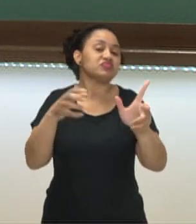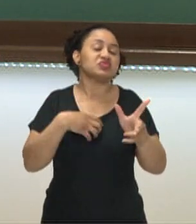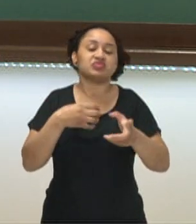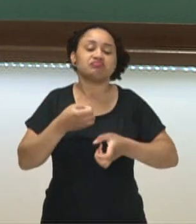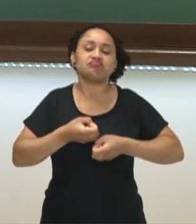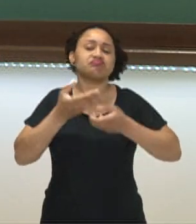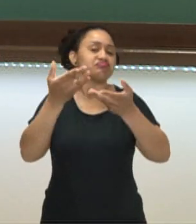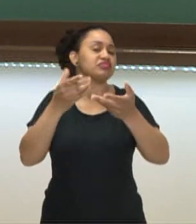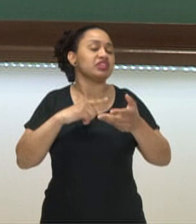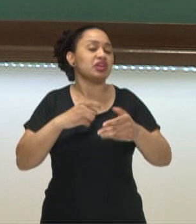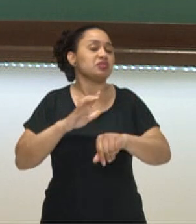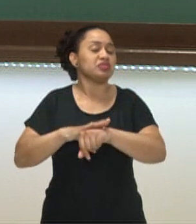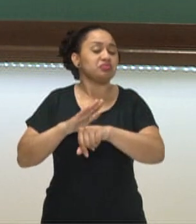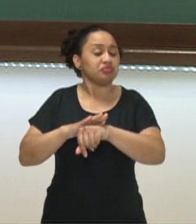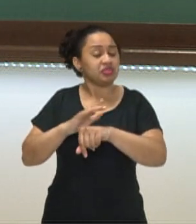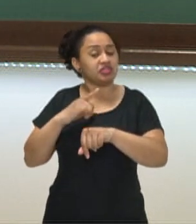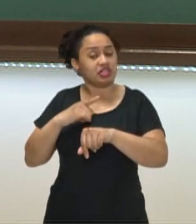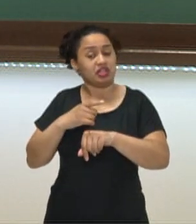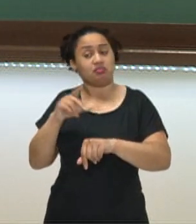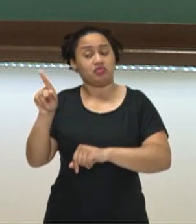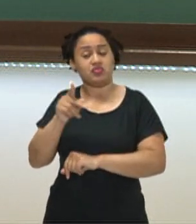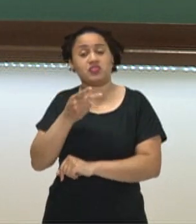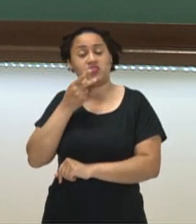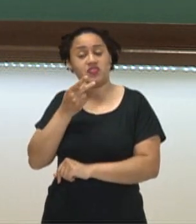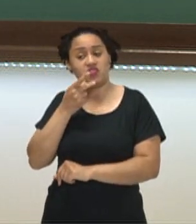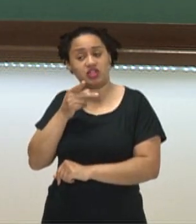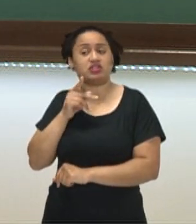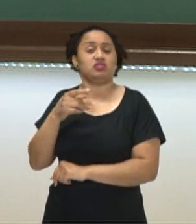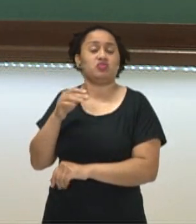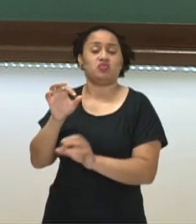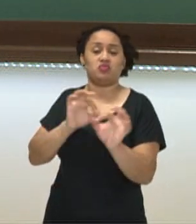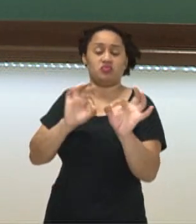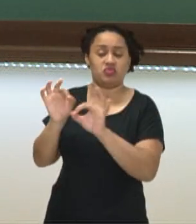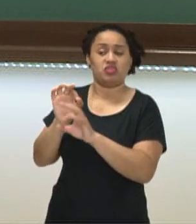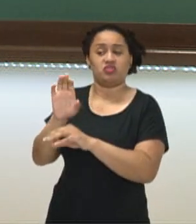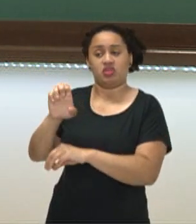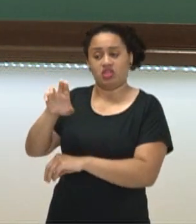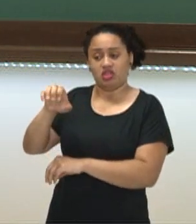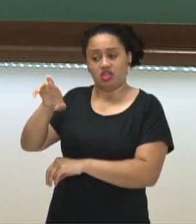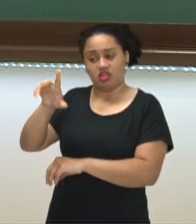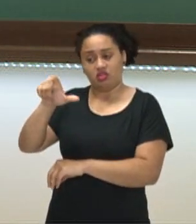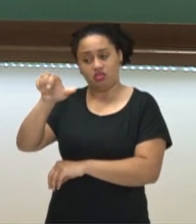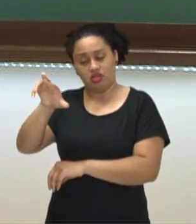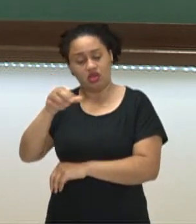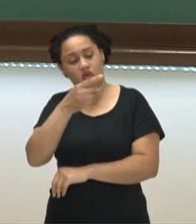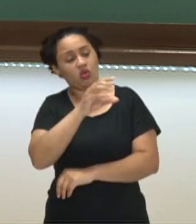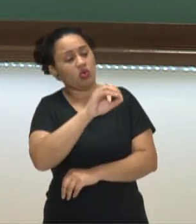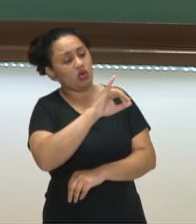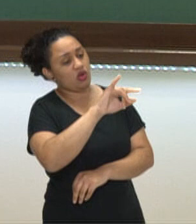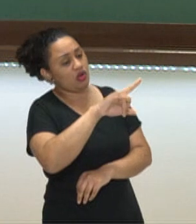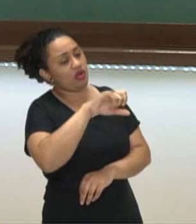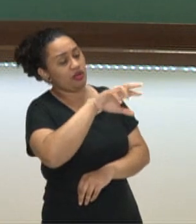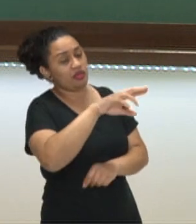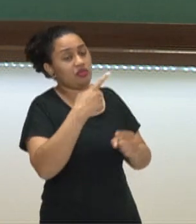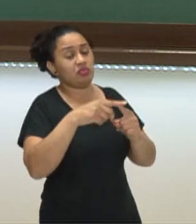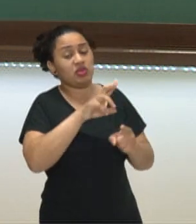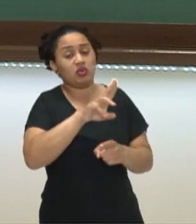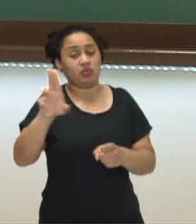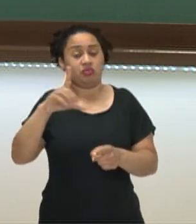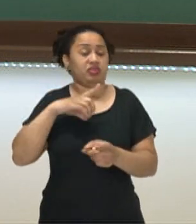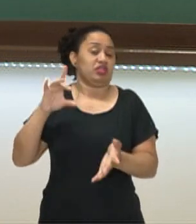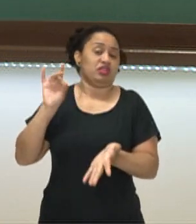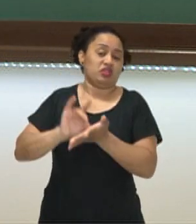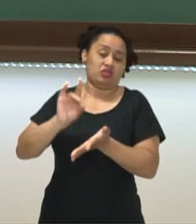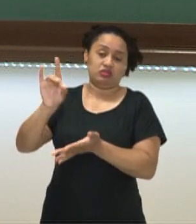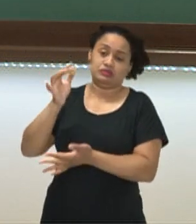pronúncia, que em alguns momentos você vai ver um professor falando um vídeo Euler e outro vai falar Euler, é porque é um nome que tem